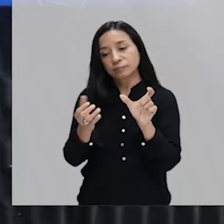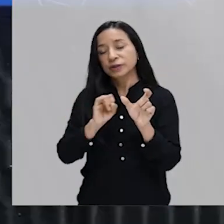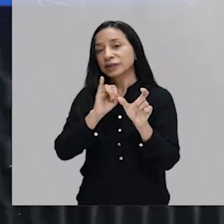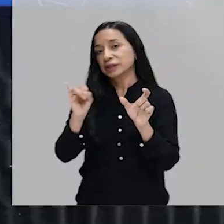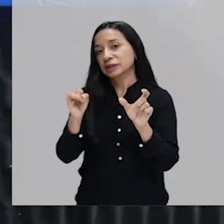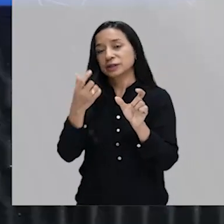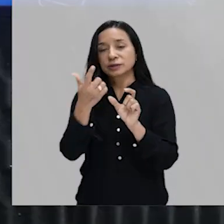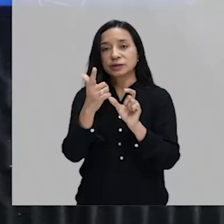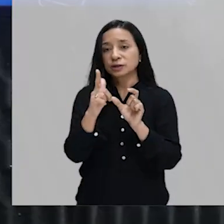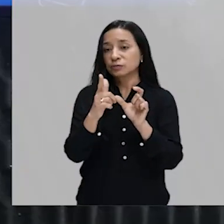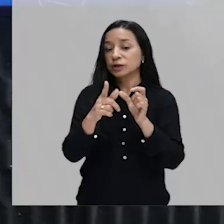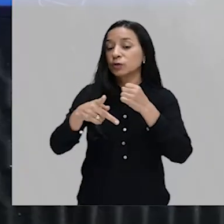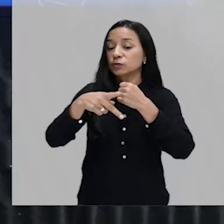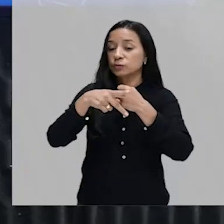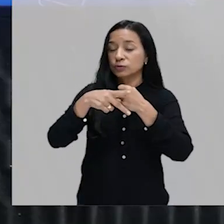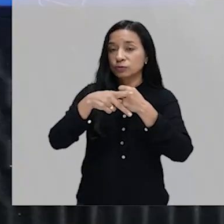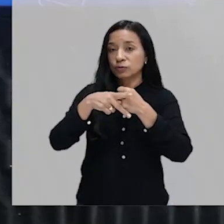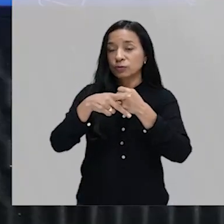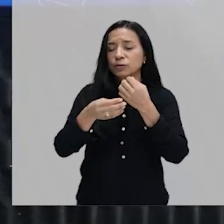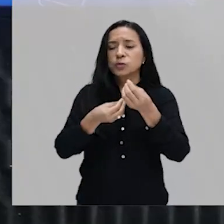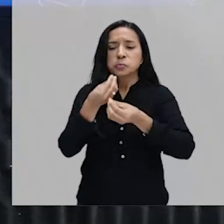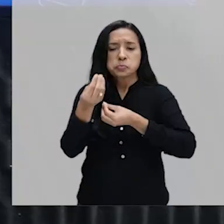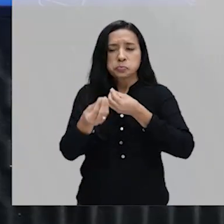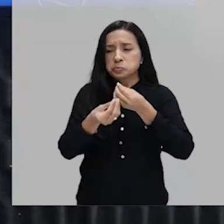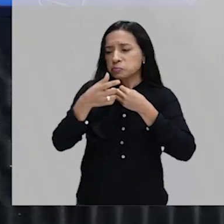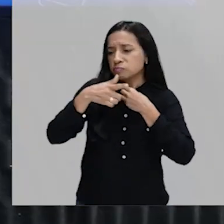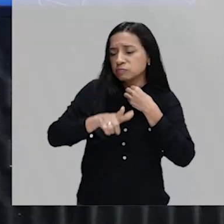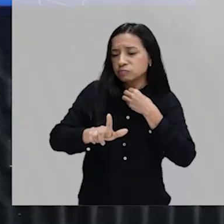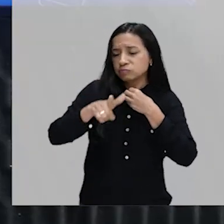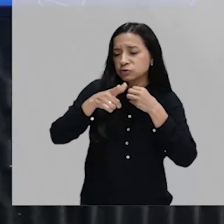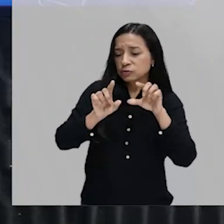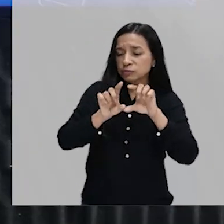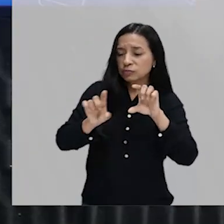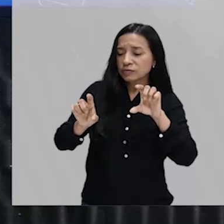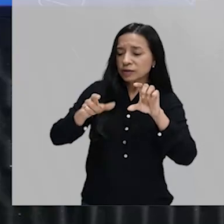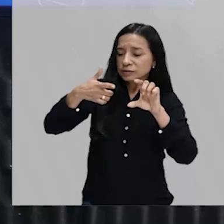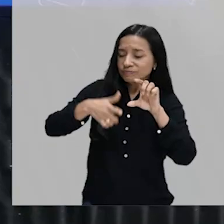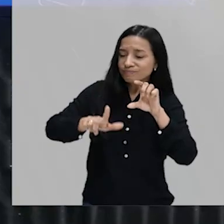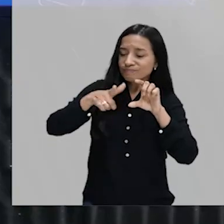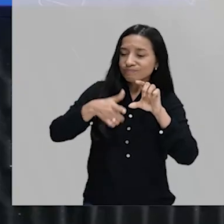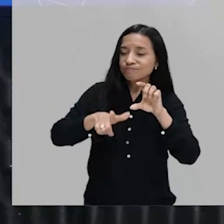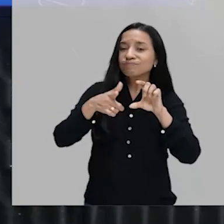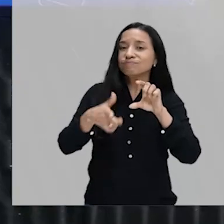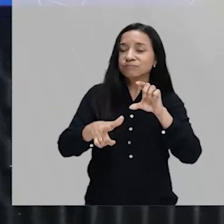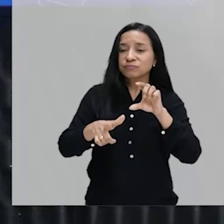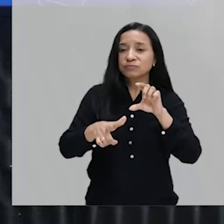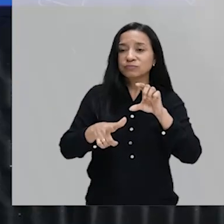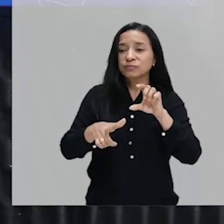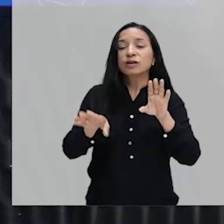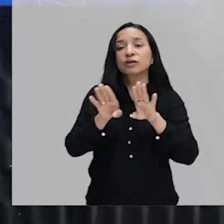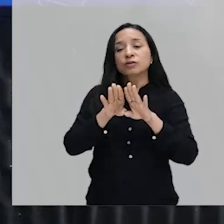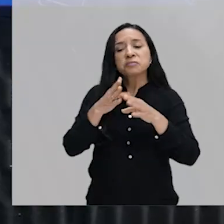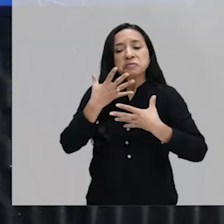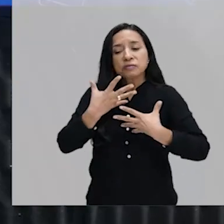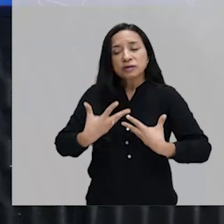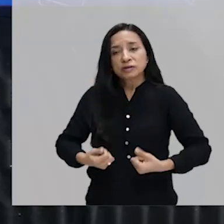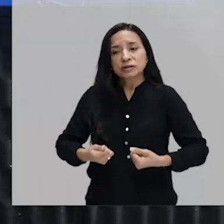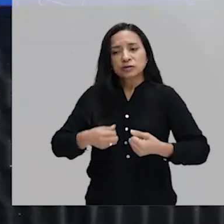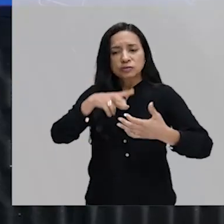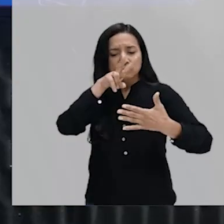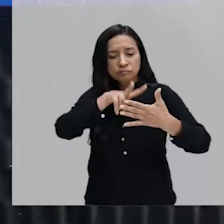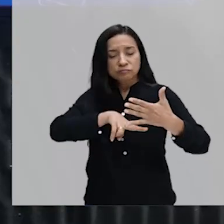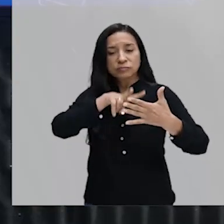nós não tivéssemos os pronomes, ficaria algo muito repetitivo, ficaria algo redundante e cansativo ao longo da